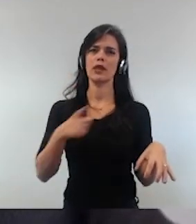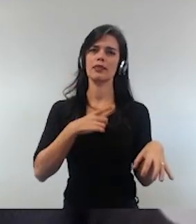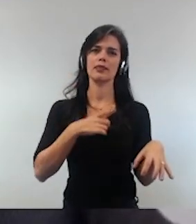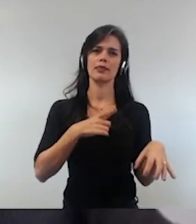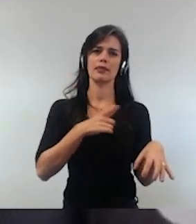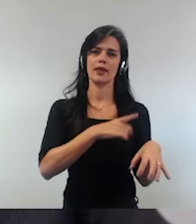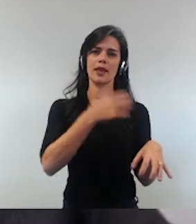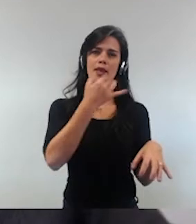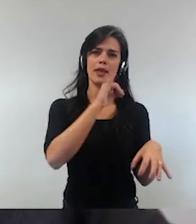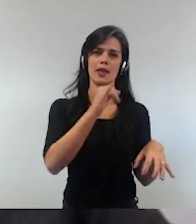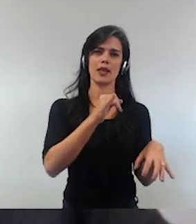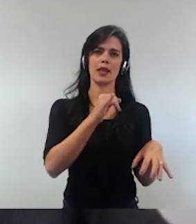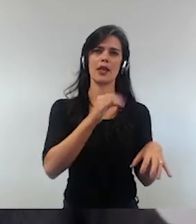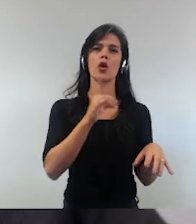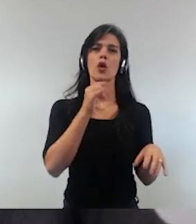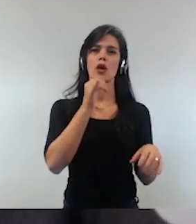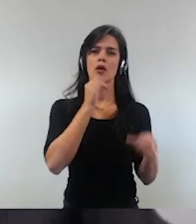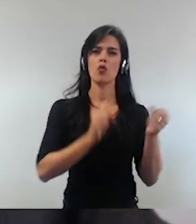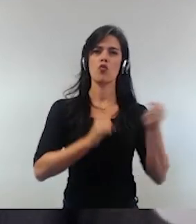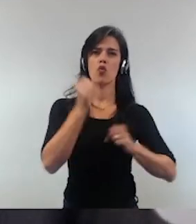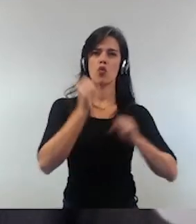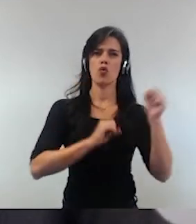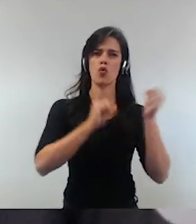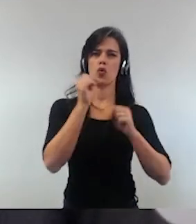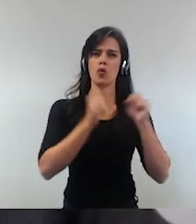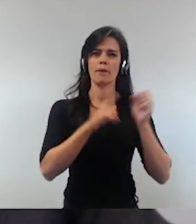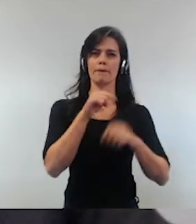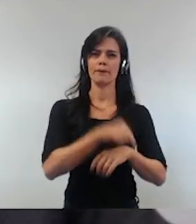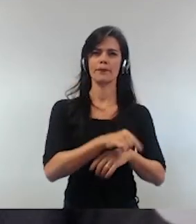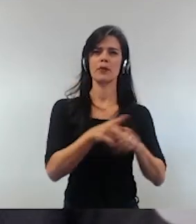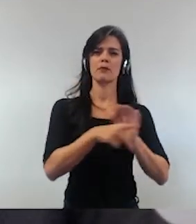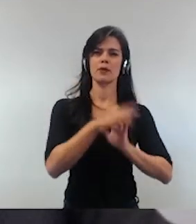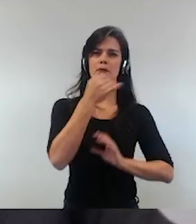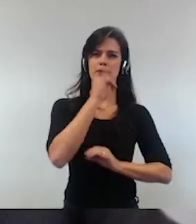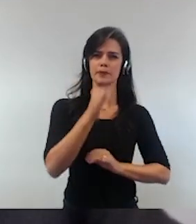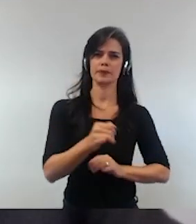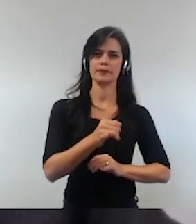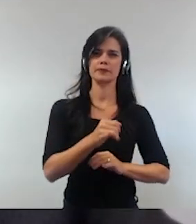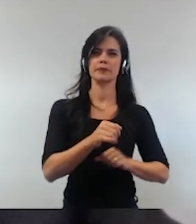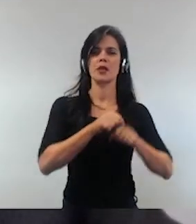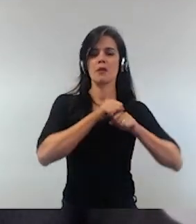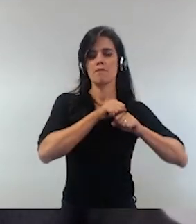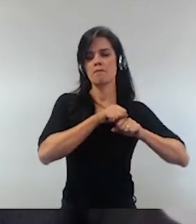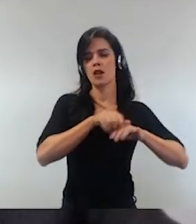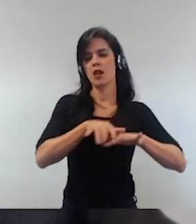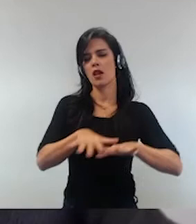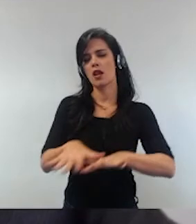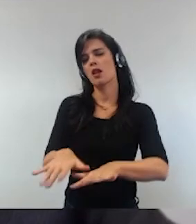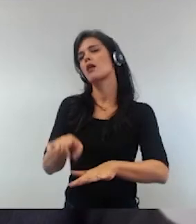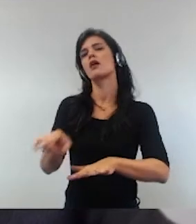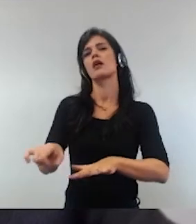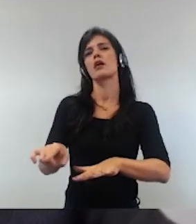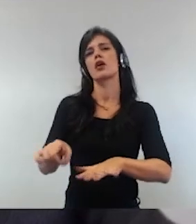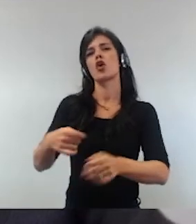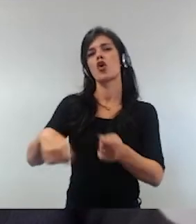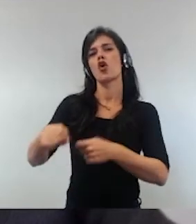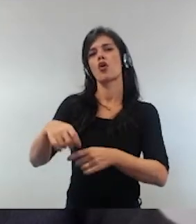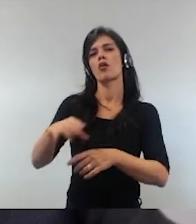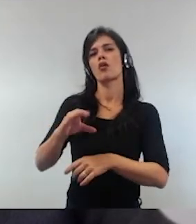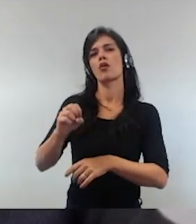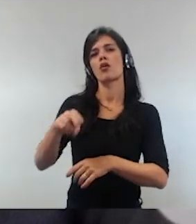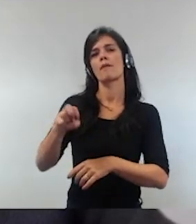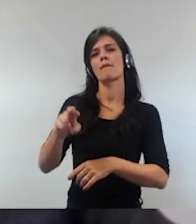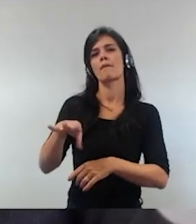tem as usinas sendo despachadas pelo ONS, Operador Nacional do Sistema Elétrico, e a parte comercial sendo contabilizada pela Câmara